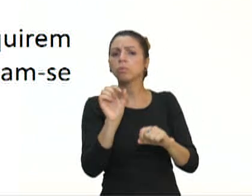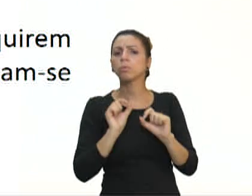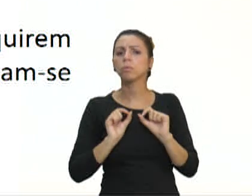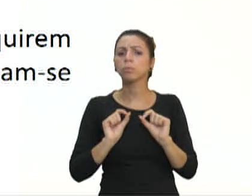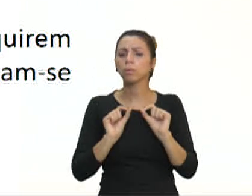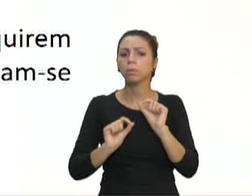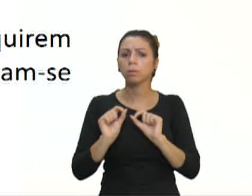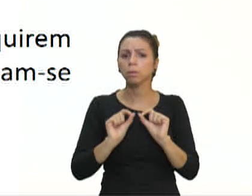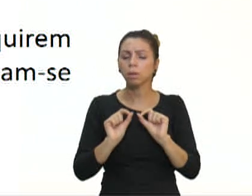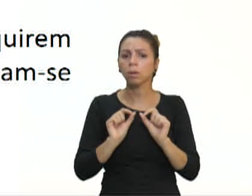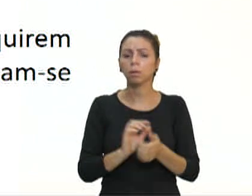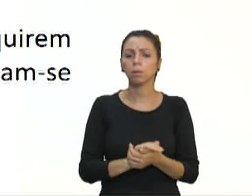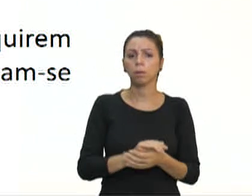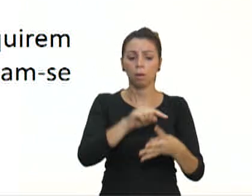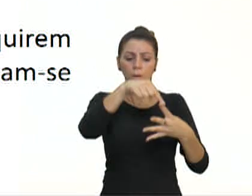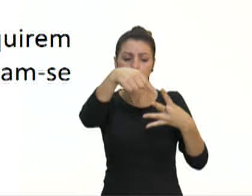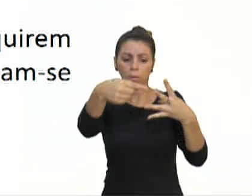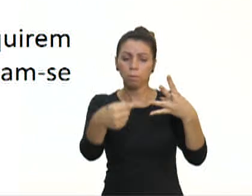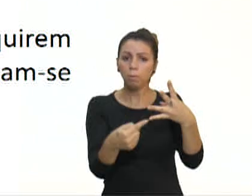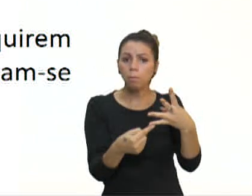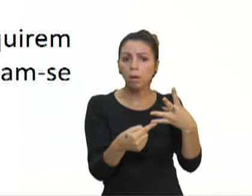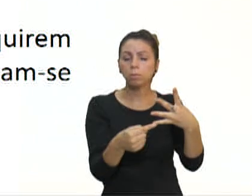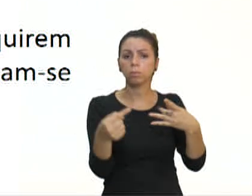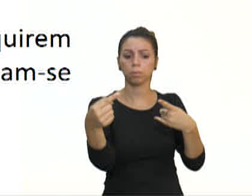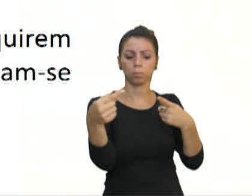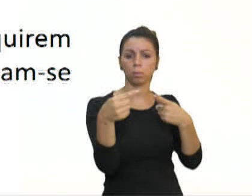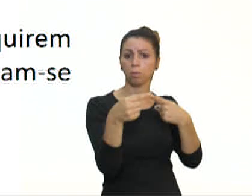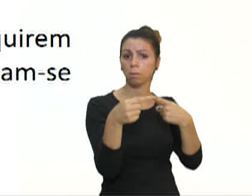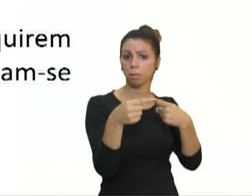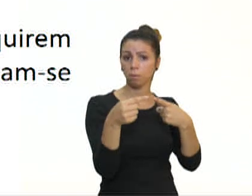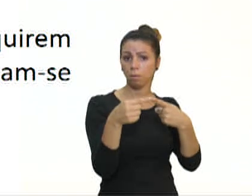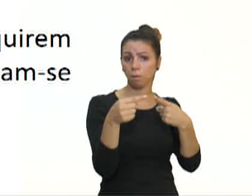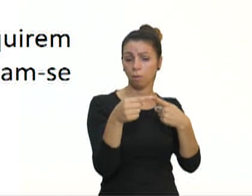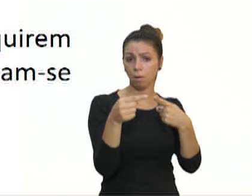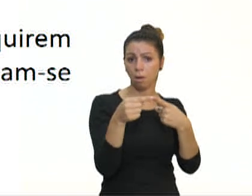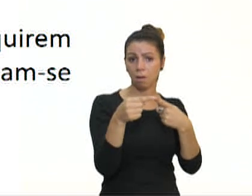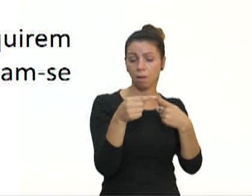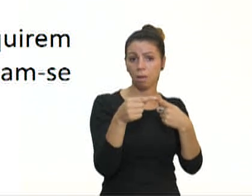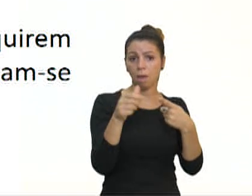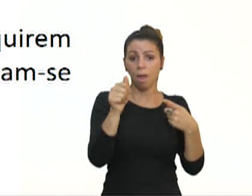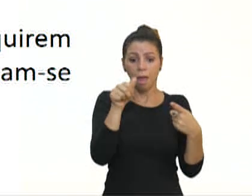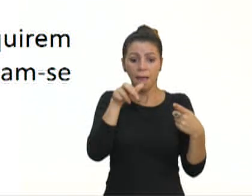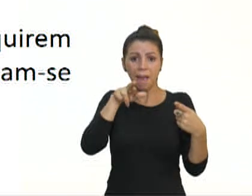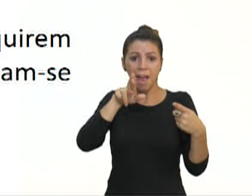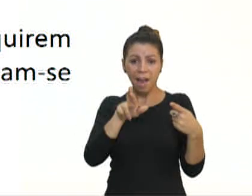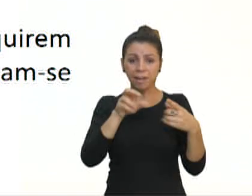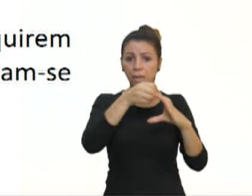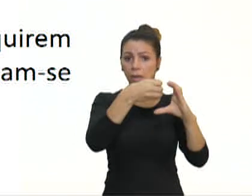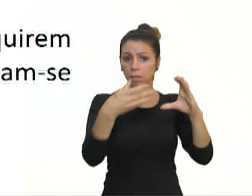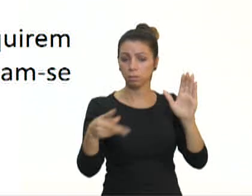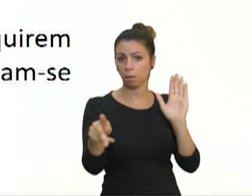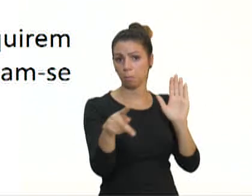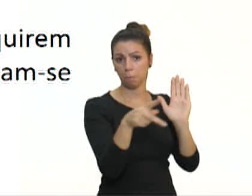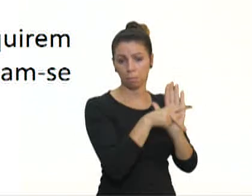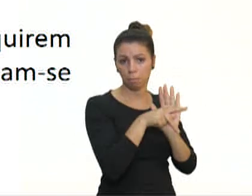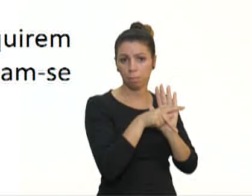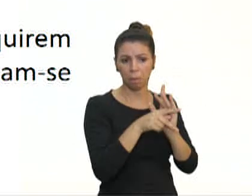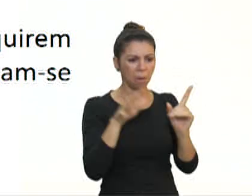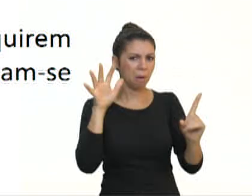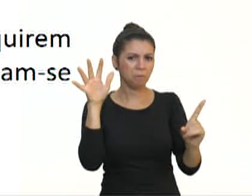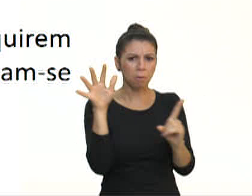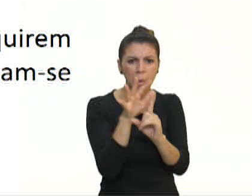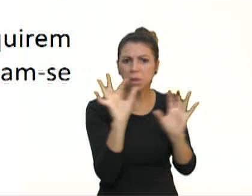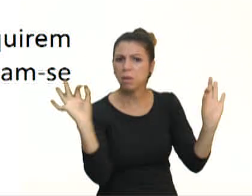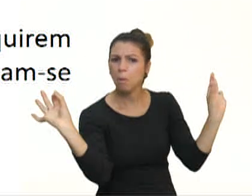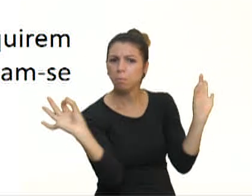4 opções. A primeira opção diz o seguinte: são porções de ar com características próprias e que não sofrem